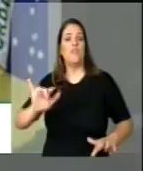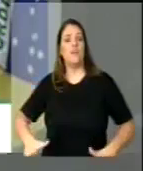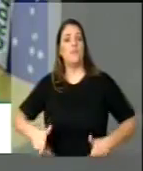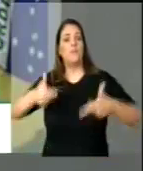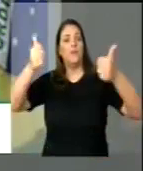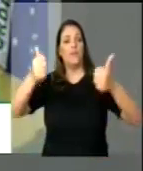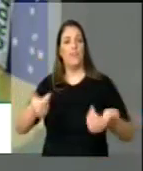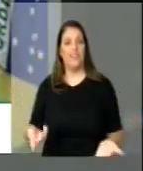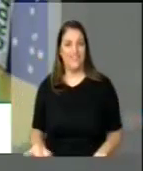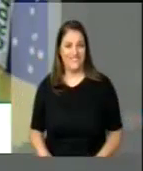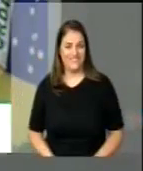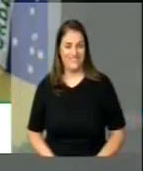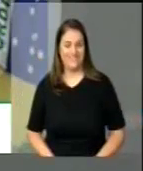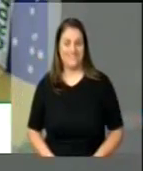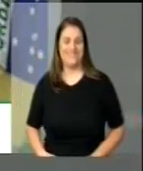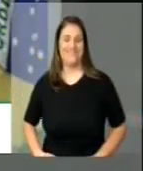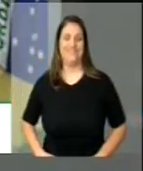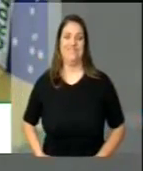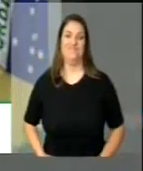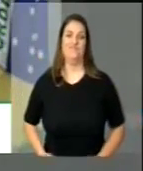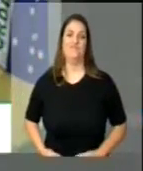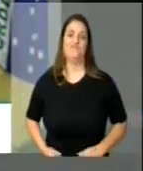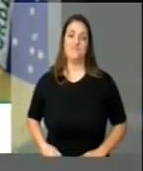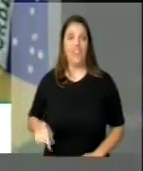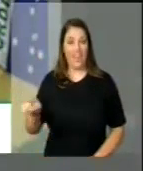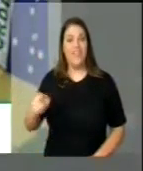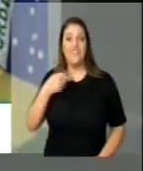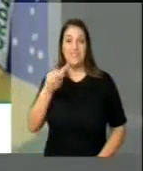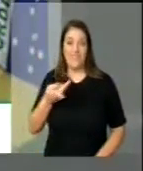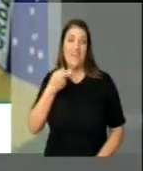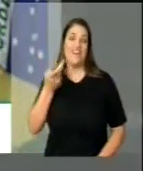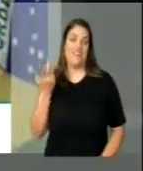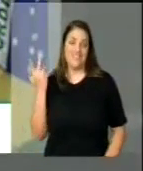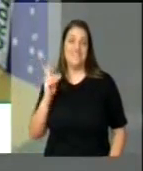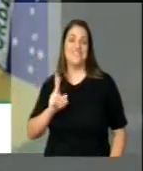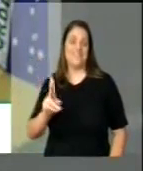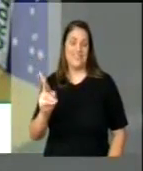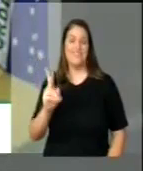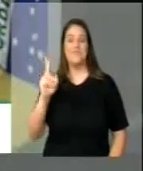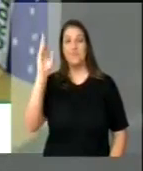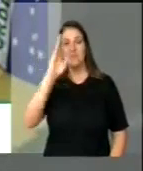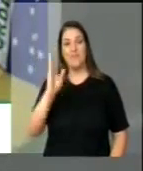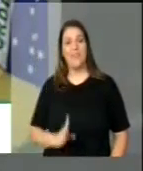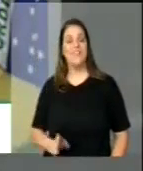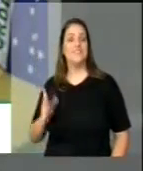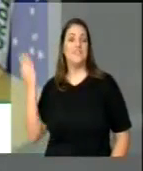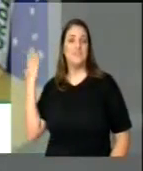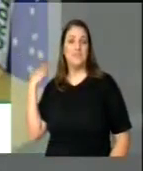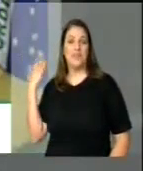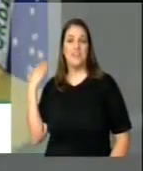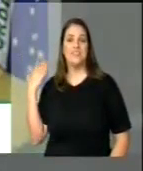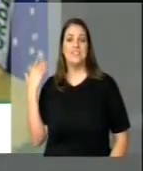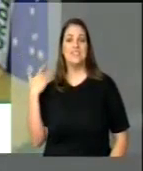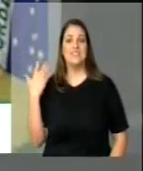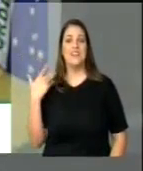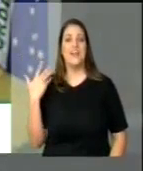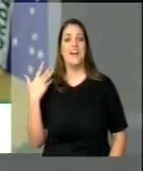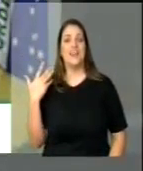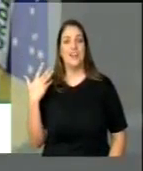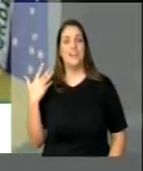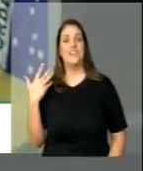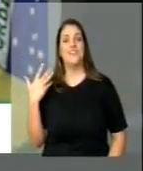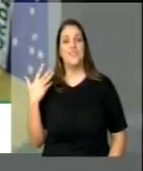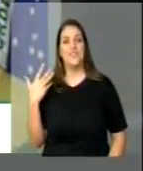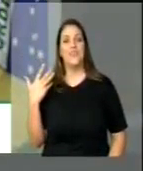repetir. Ele dizia que a burrice no Brasil tem um passado glorioso e um futuro promissor.